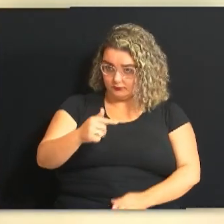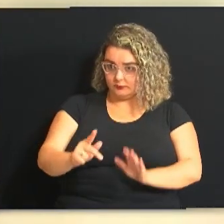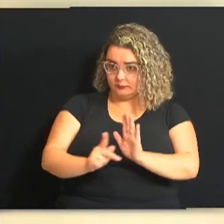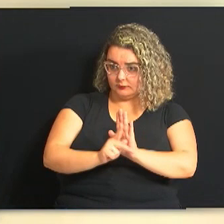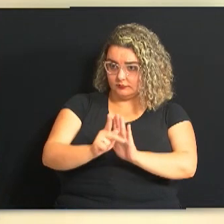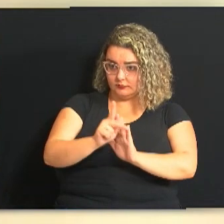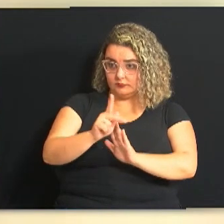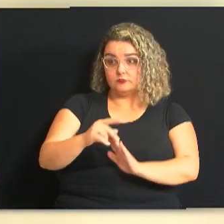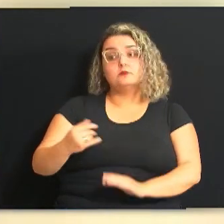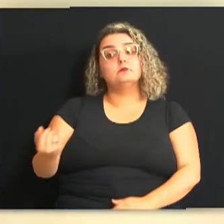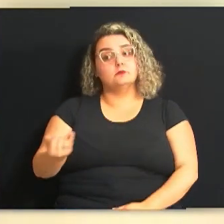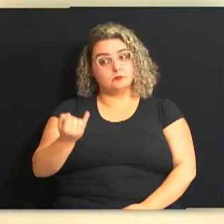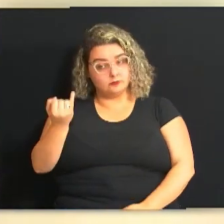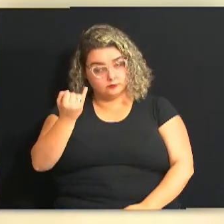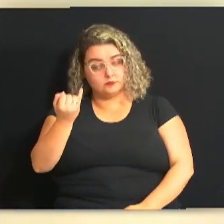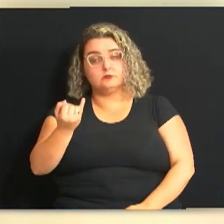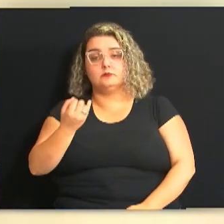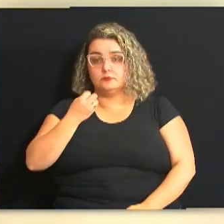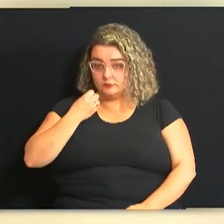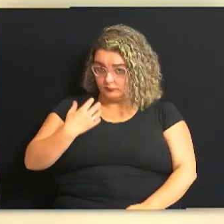projetos interessantes, importantes,